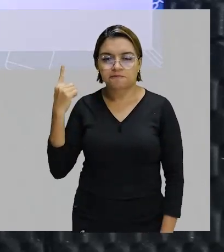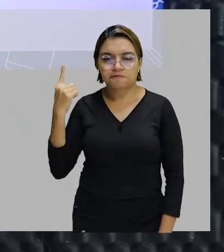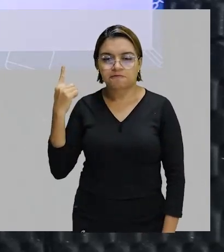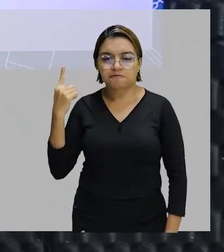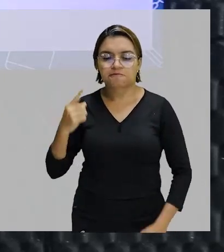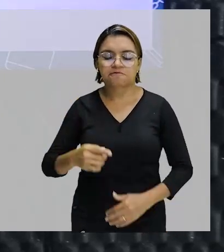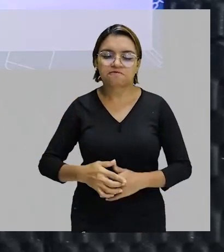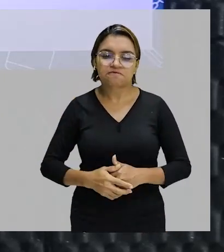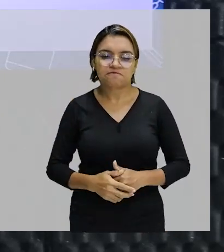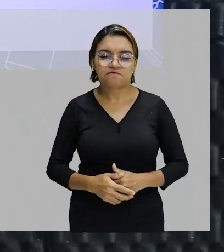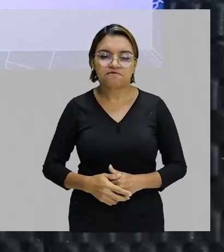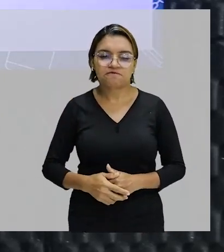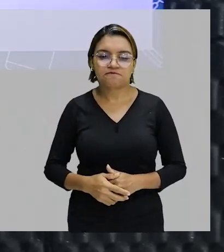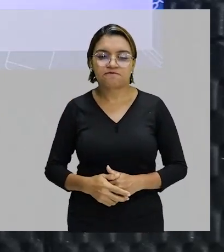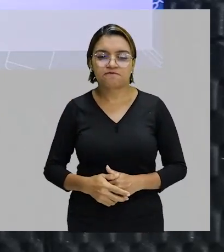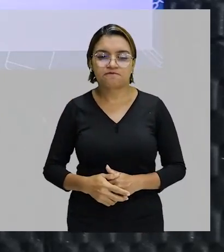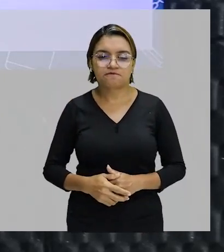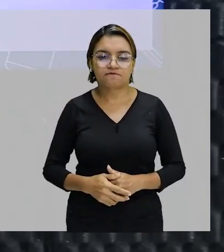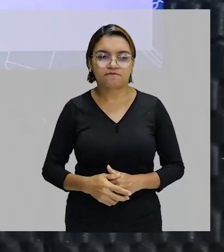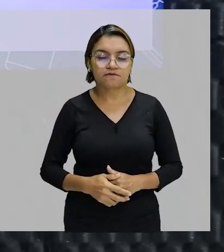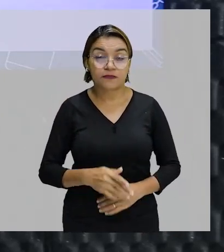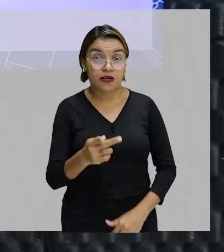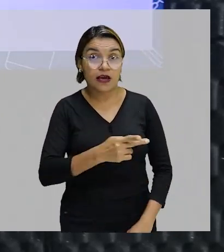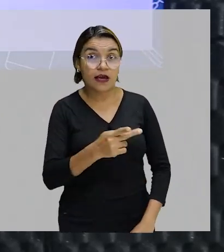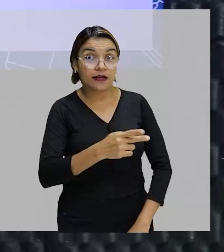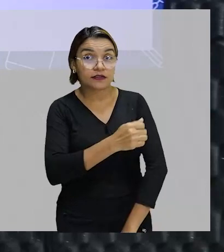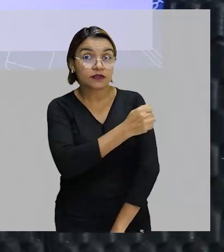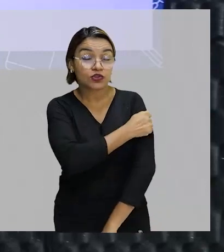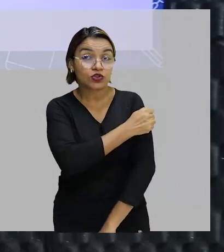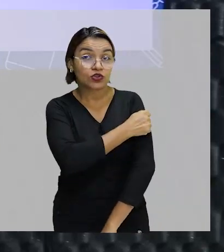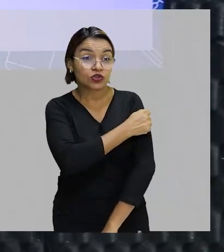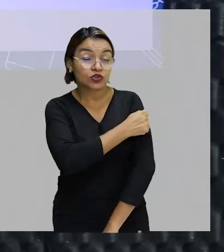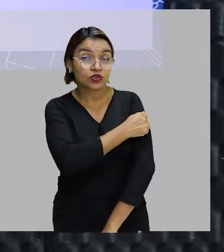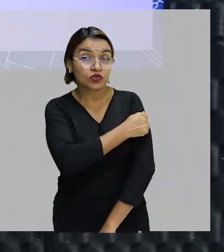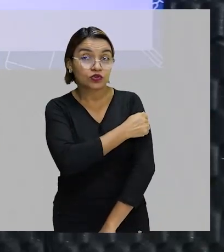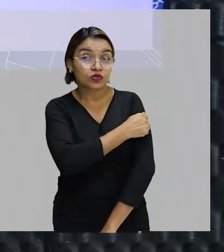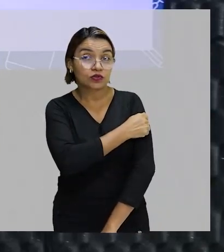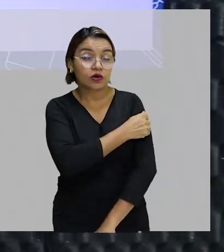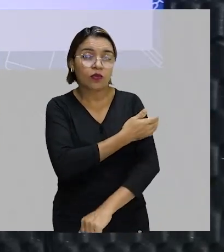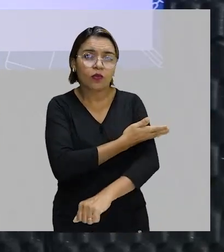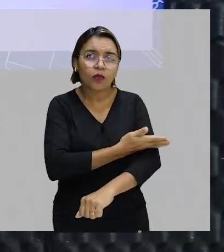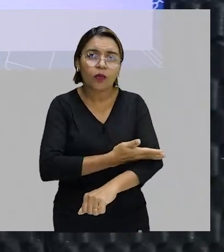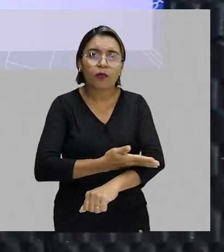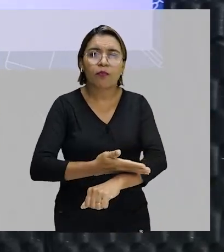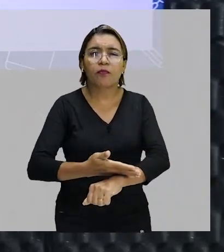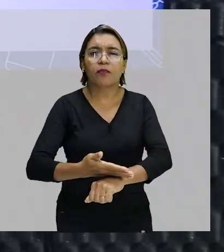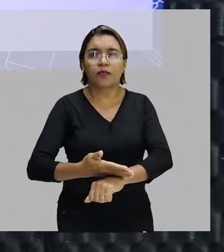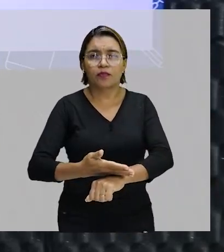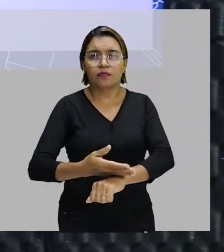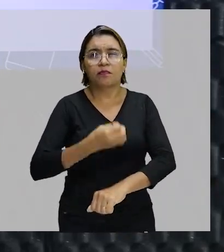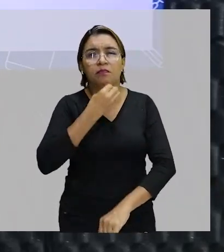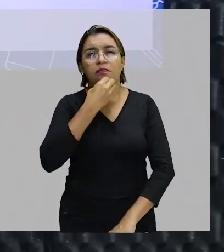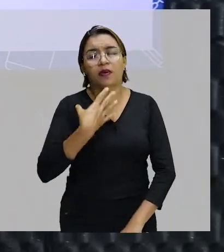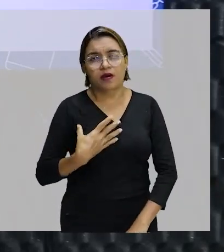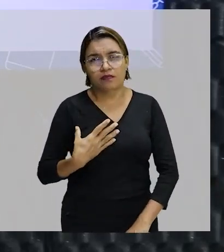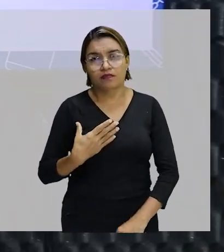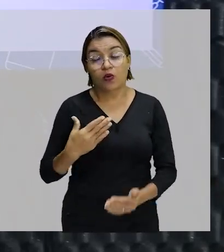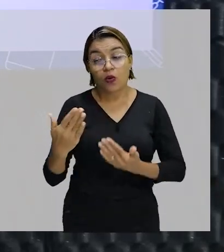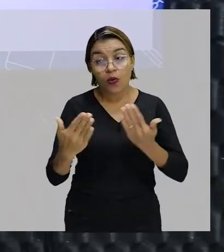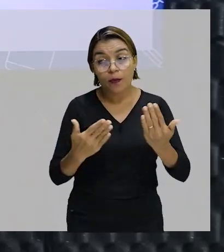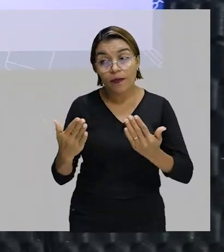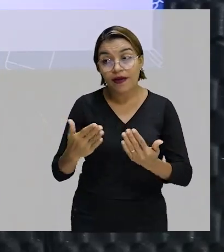as those. Estes estudantes se comportam tão bem quanto